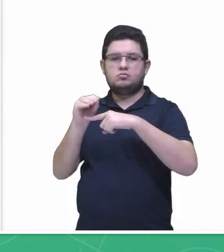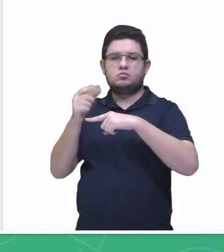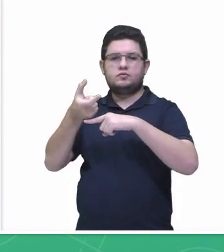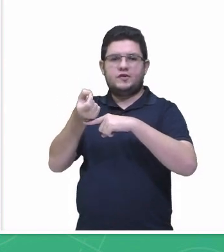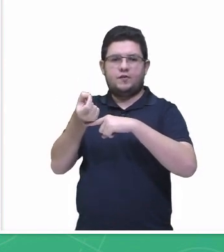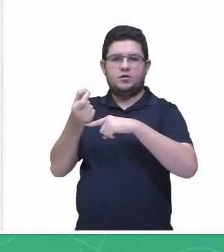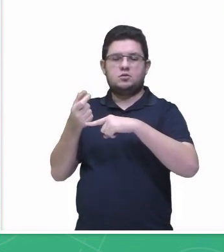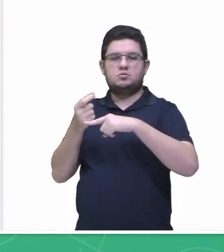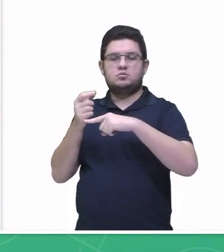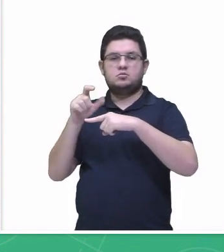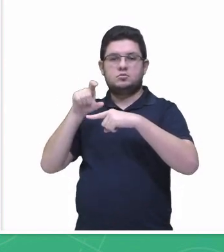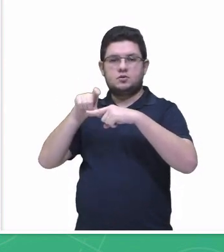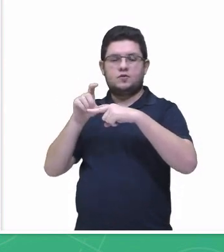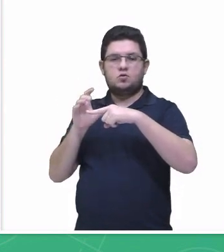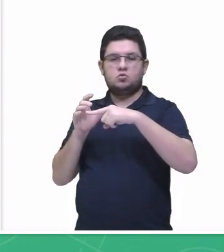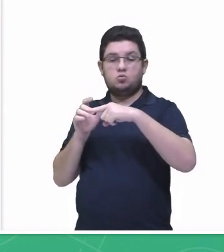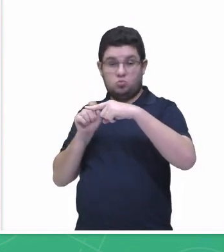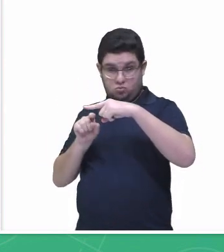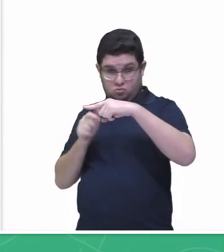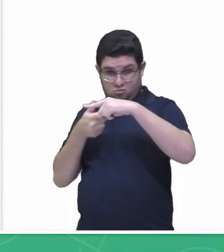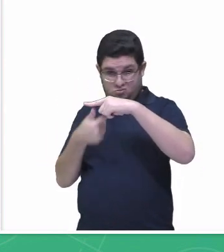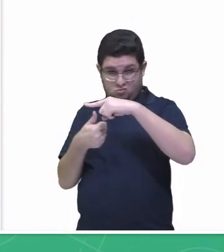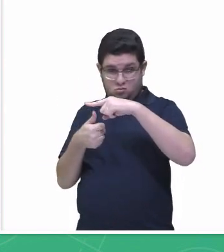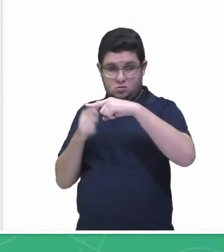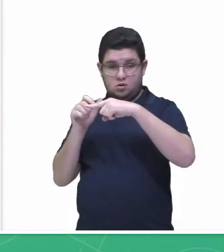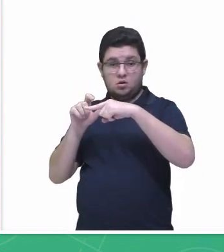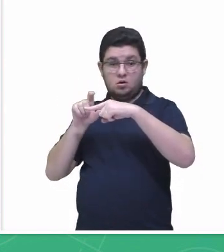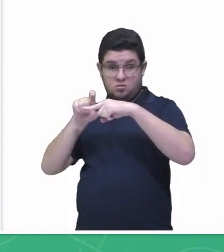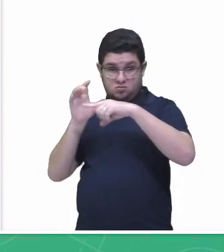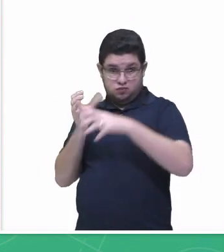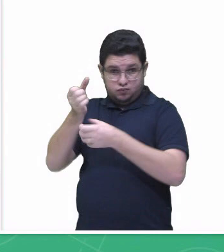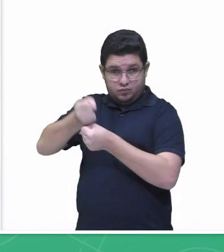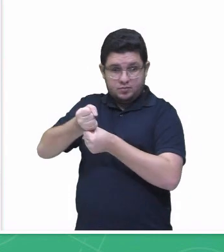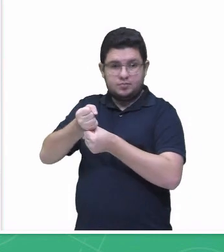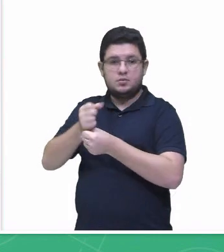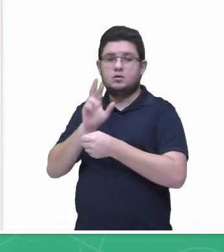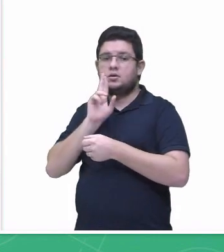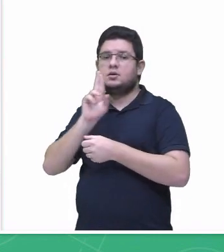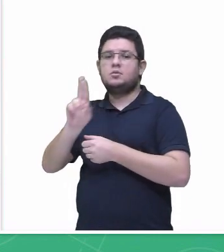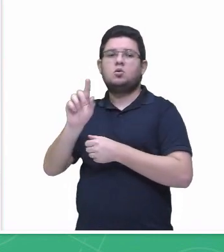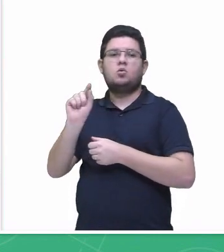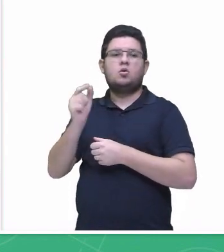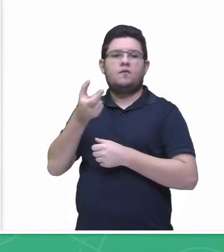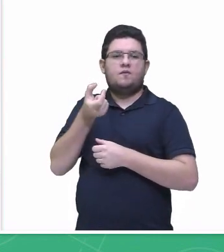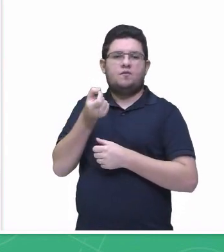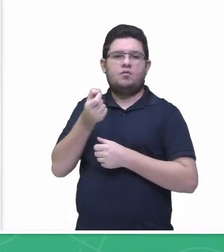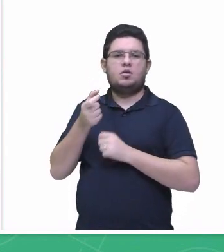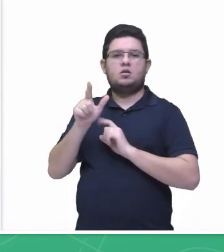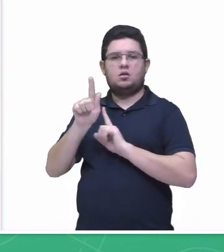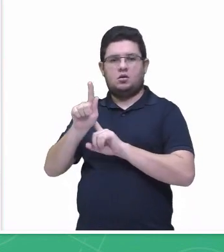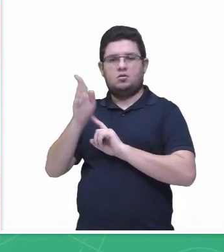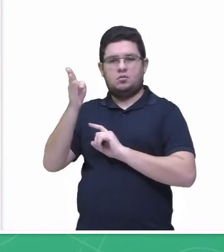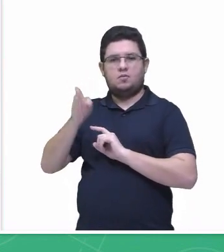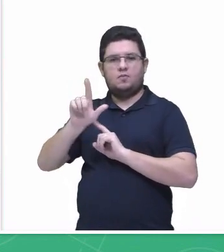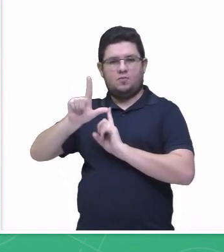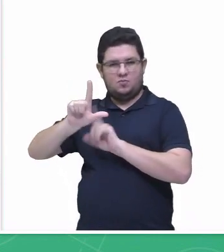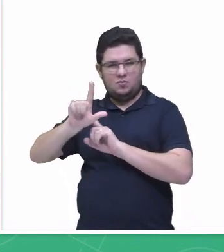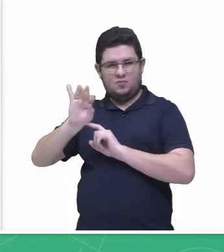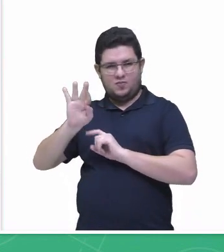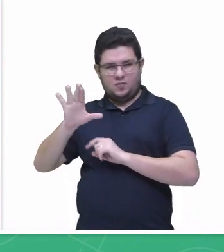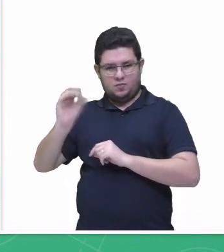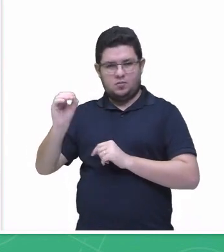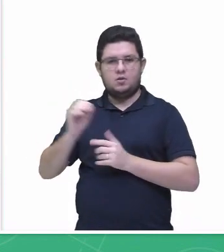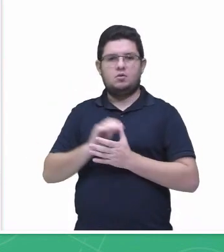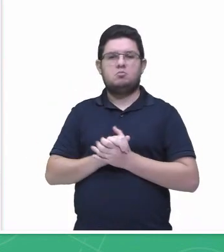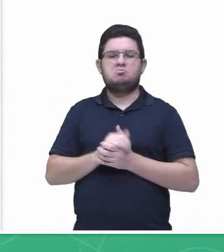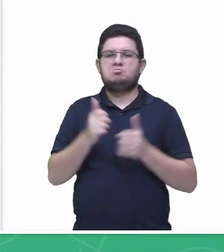a alternativa correta é a letra B, 20 gramas por litro. Muito bem, vocês foram